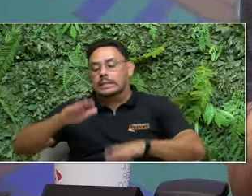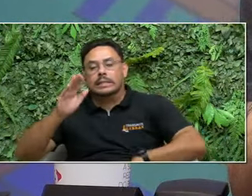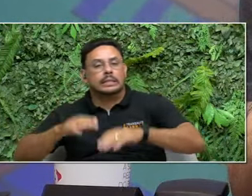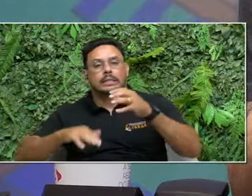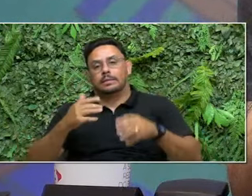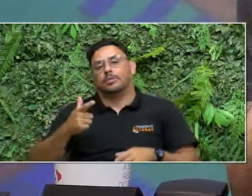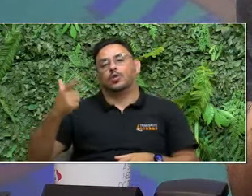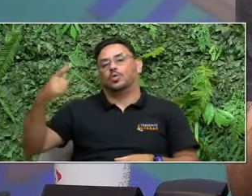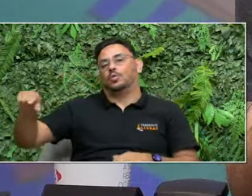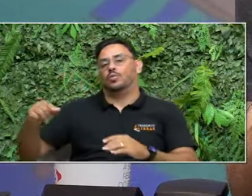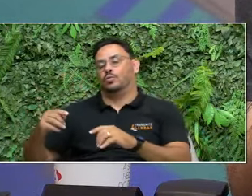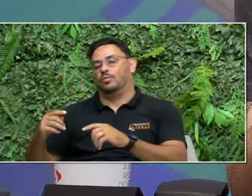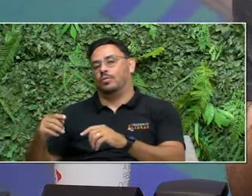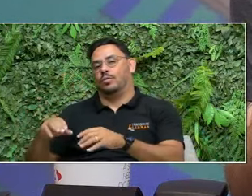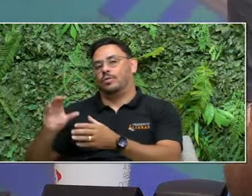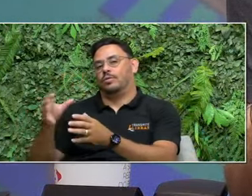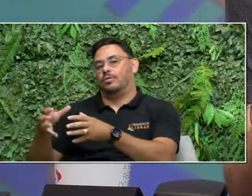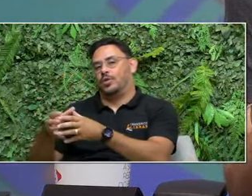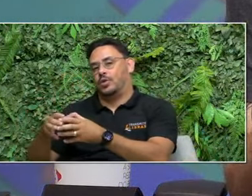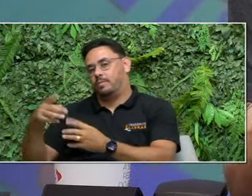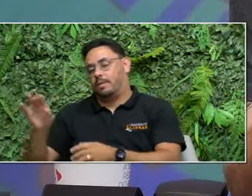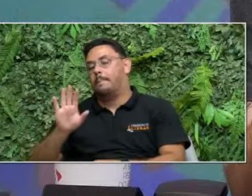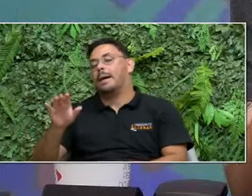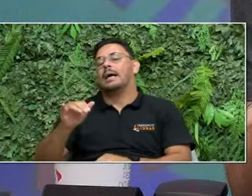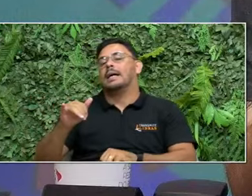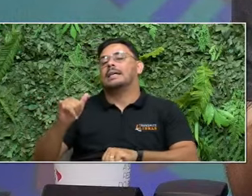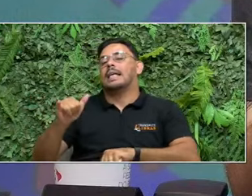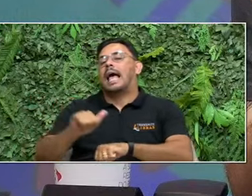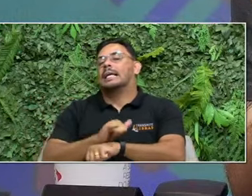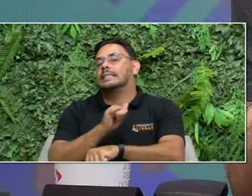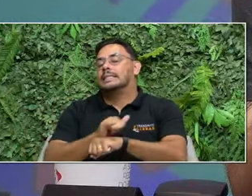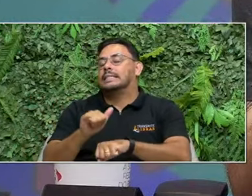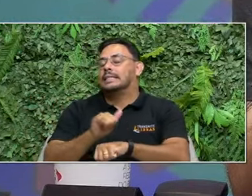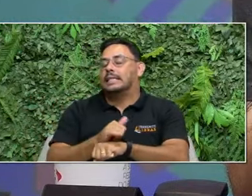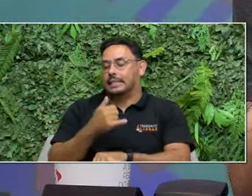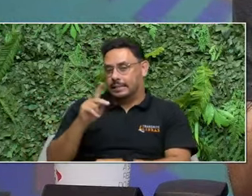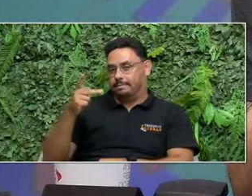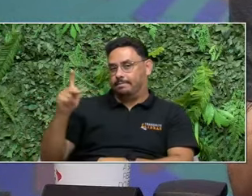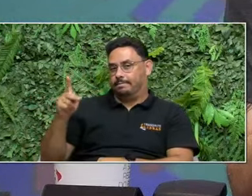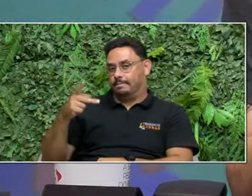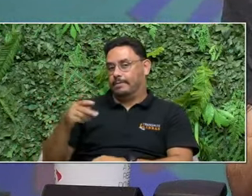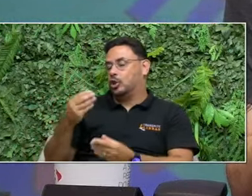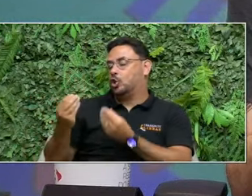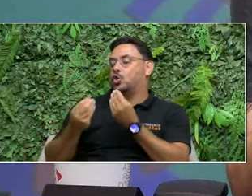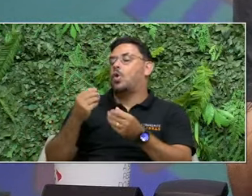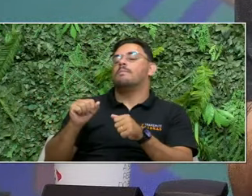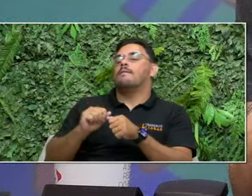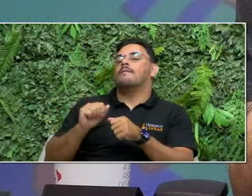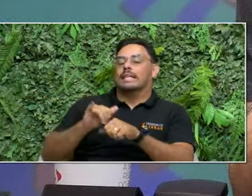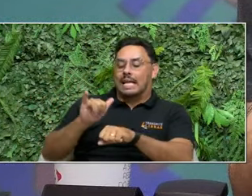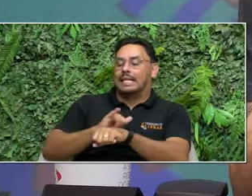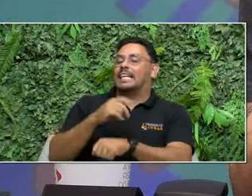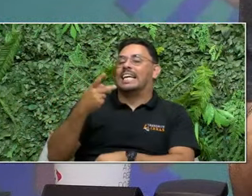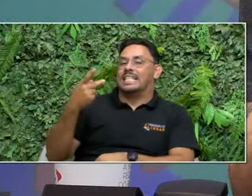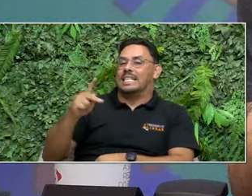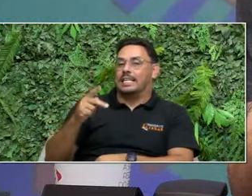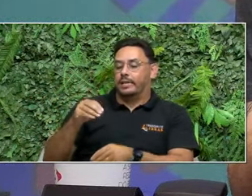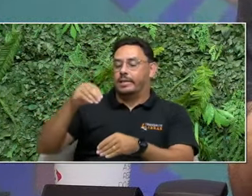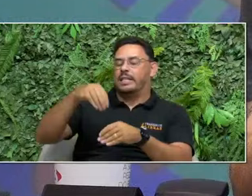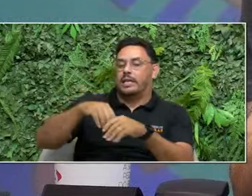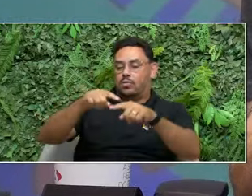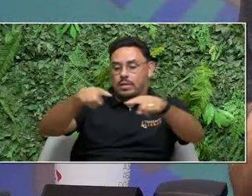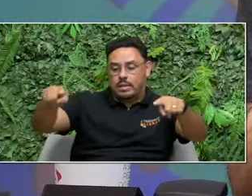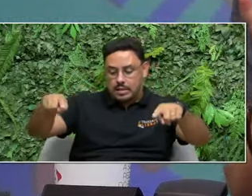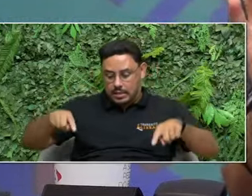adversário mas a estratégia eh a a a a forma como o Atlético vai se comportar dentro de